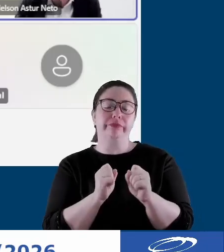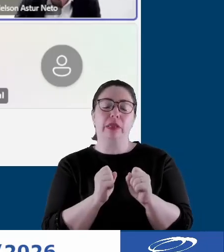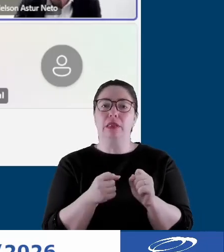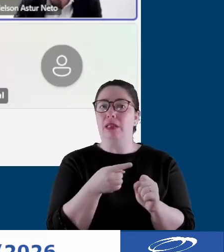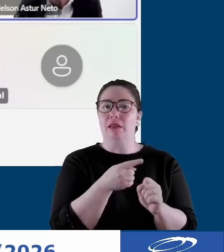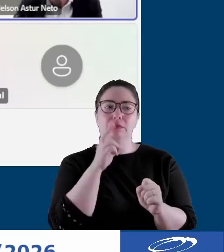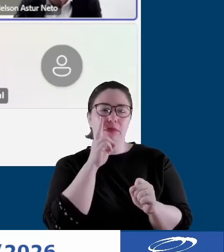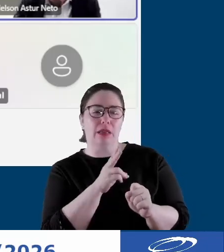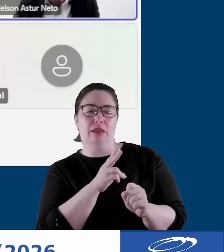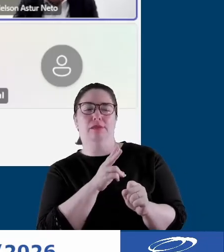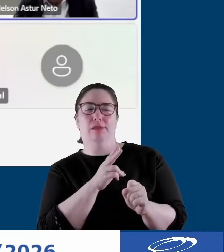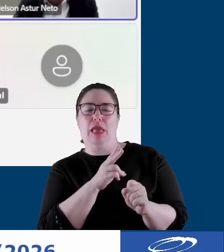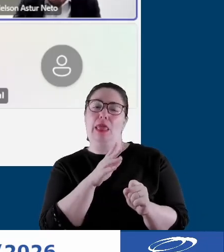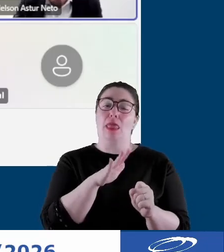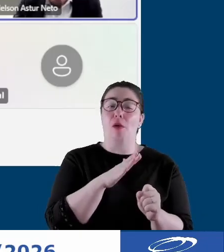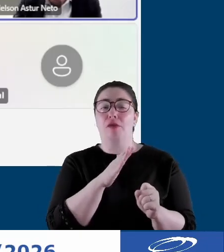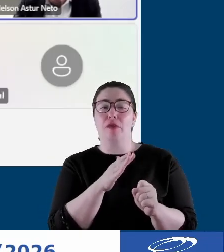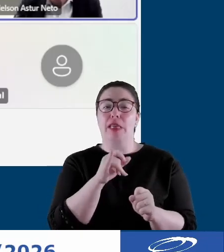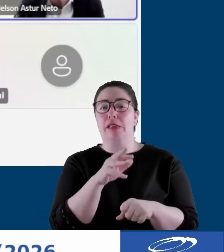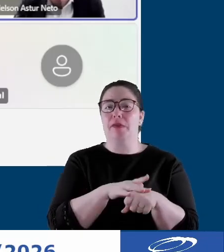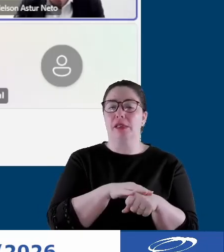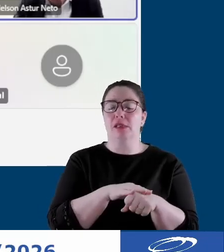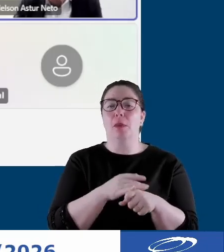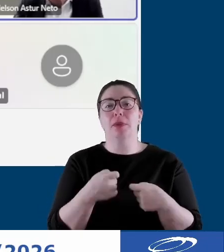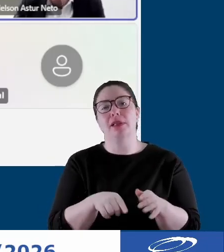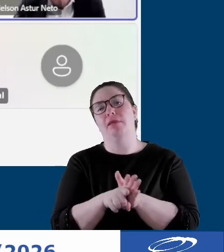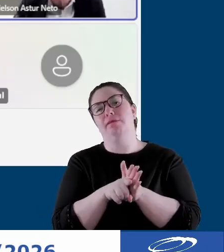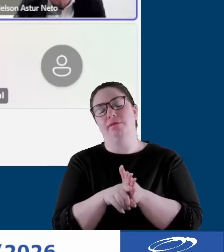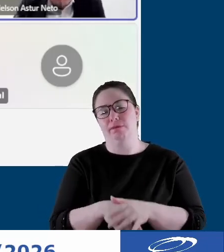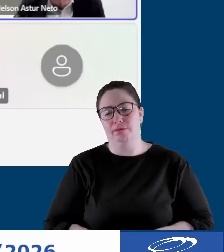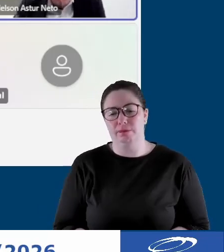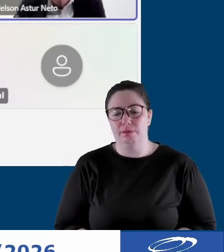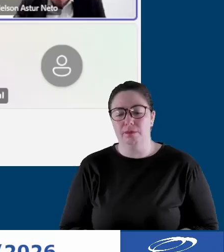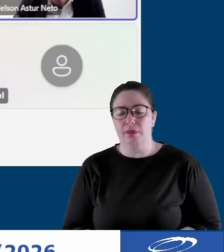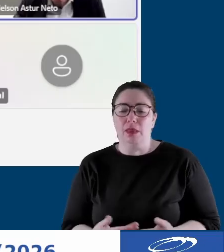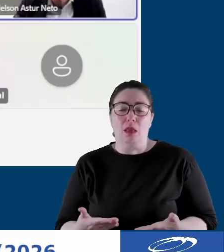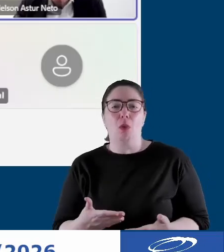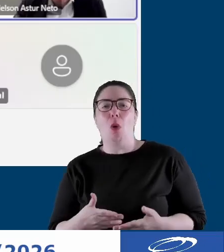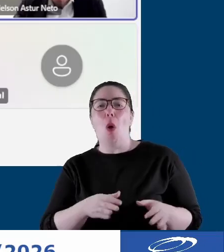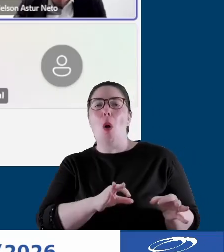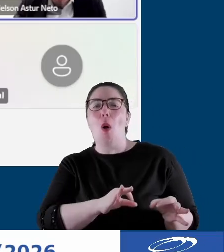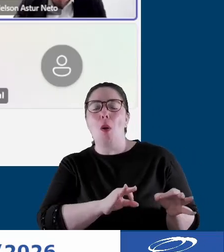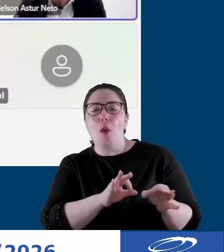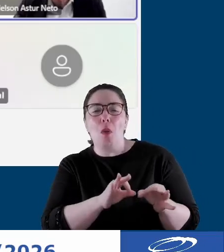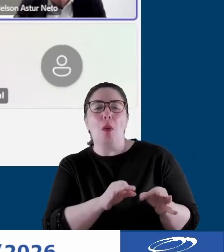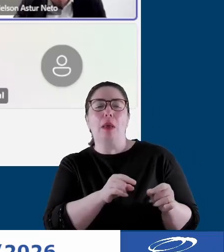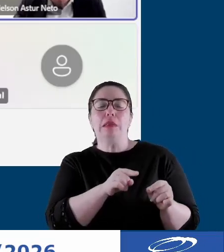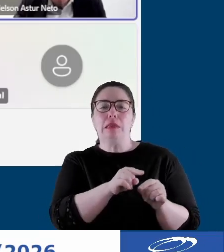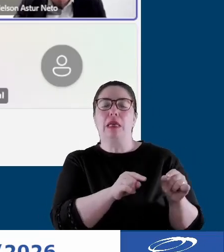sua fixação. Tá? Então, 1 a 3 meses geralmente é o tempo desde o início até